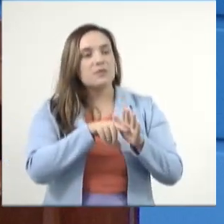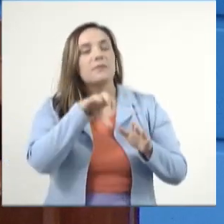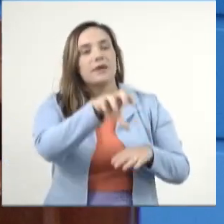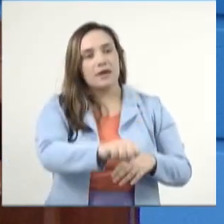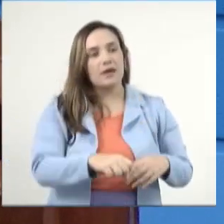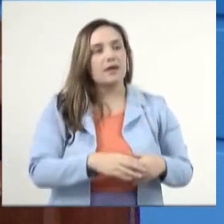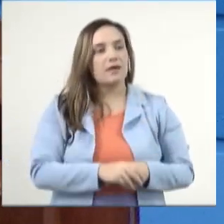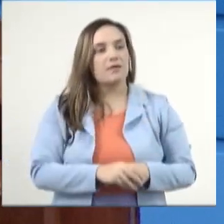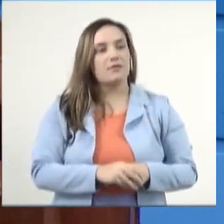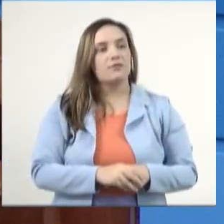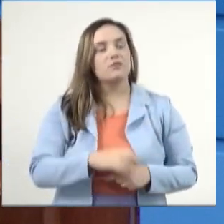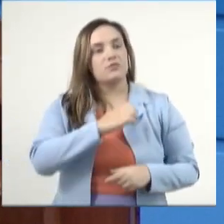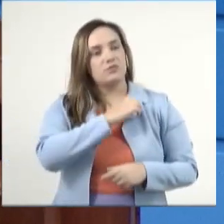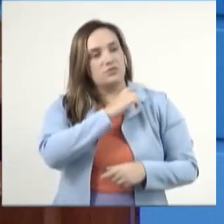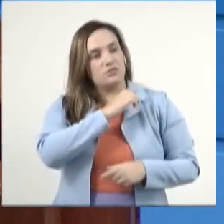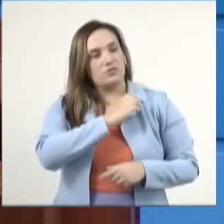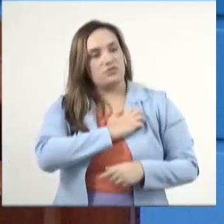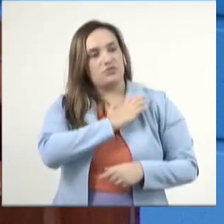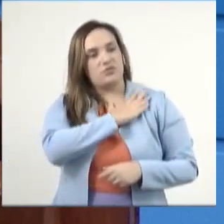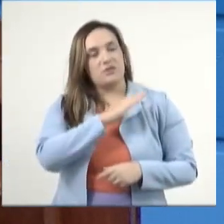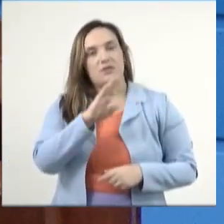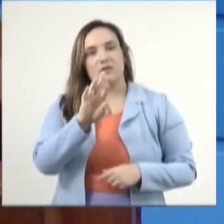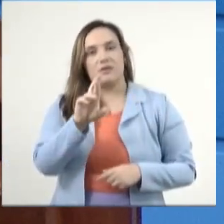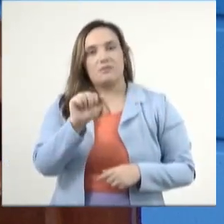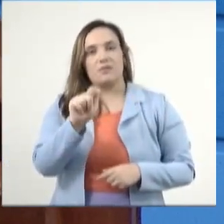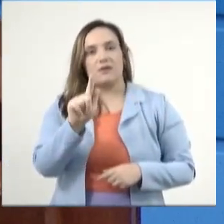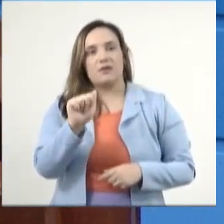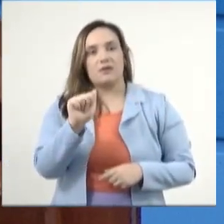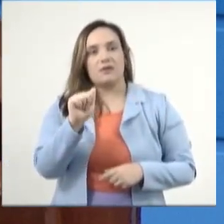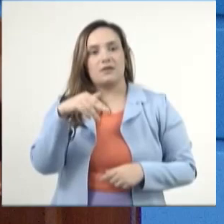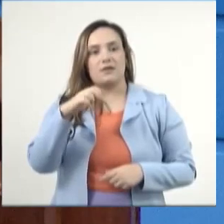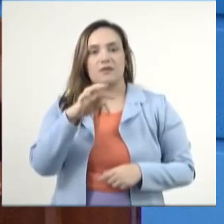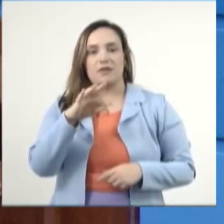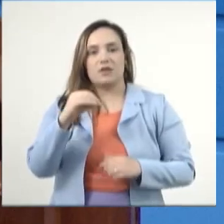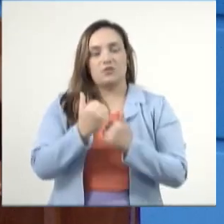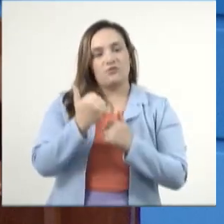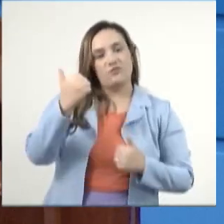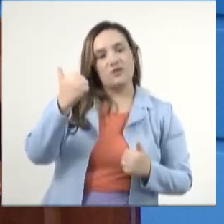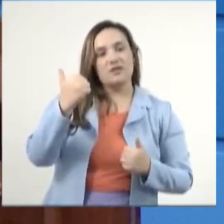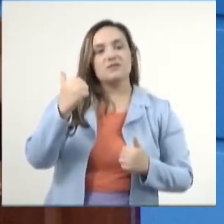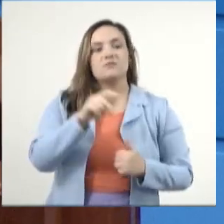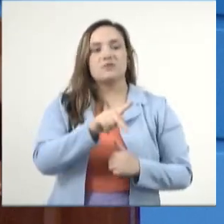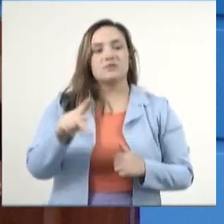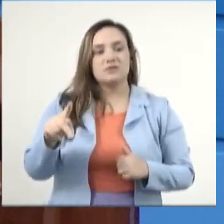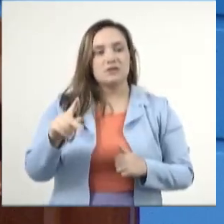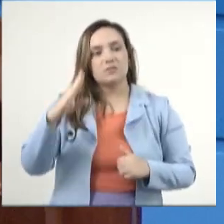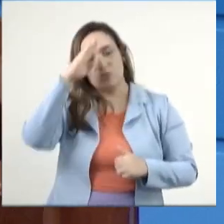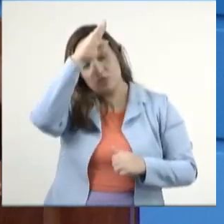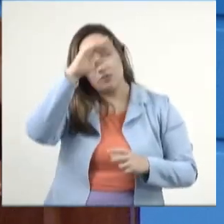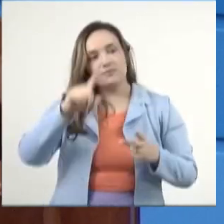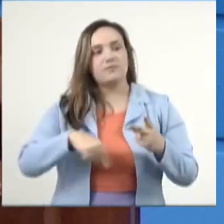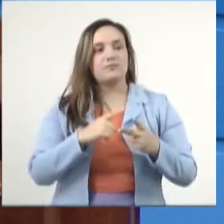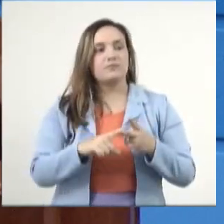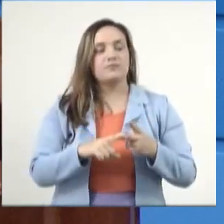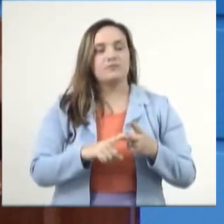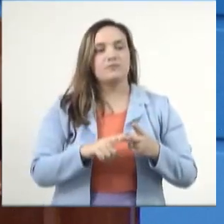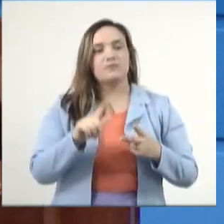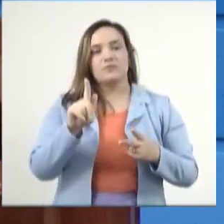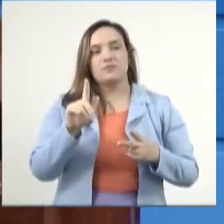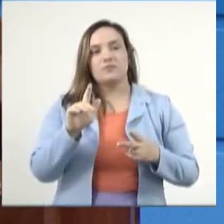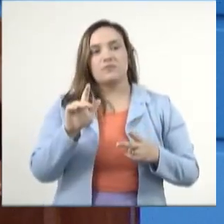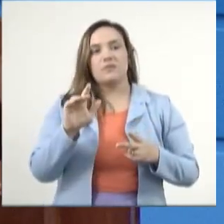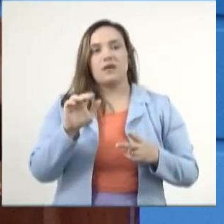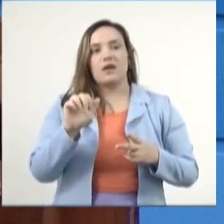apreensão. General Braga Neto, candidato a vice-presidente na chapa de Bolsonaro. General